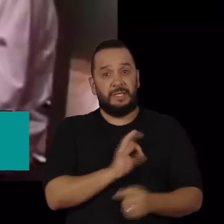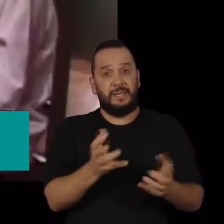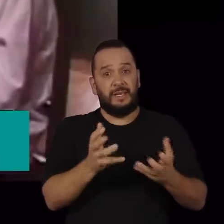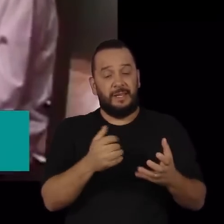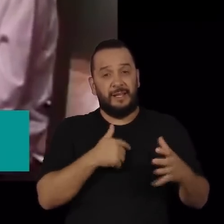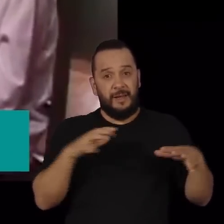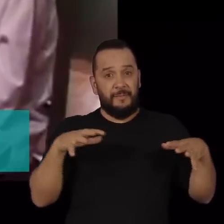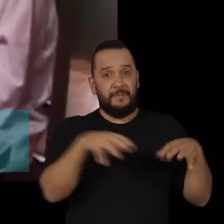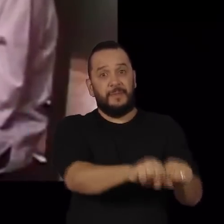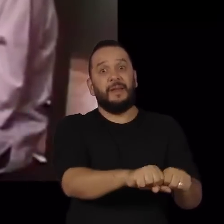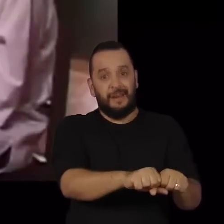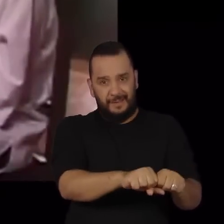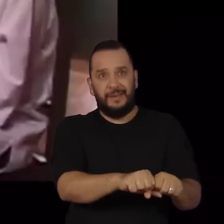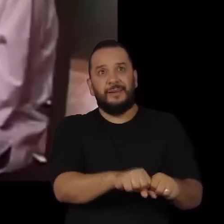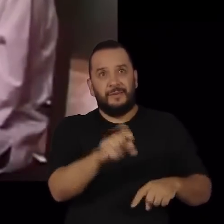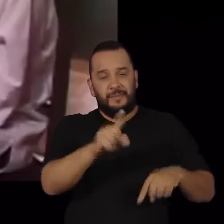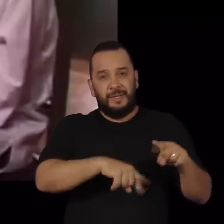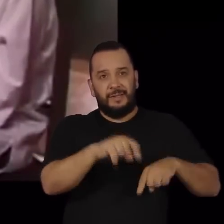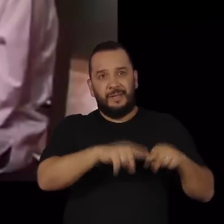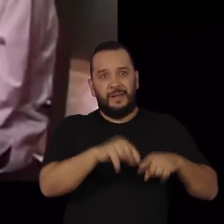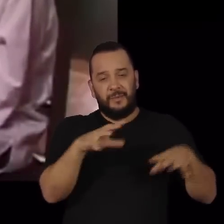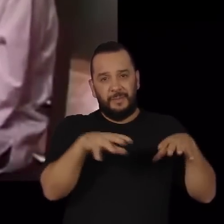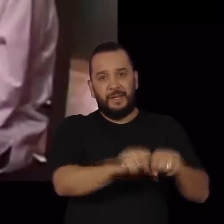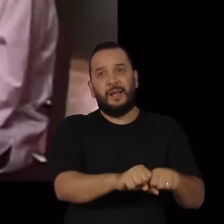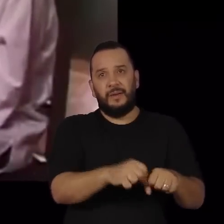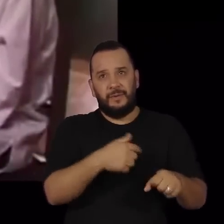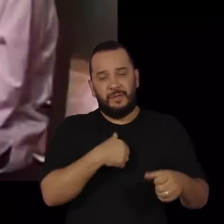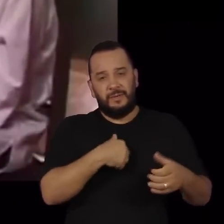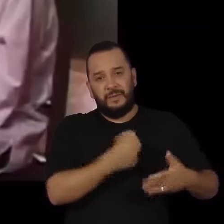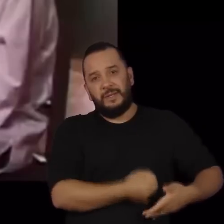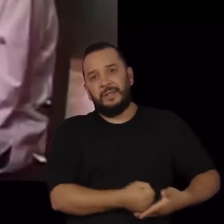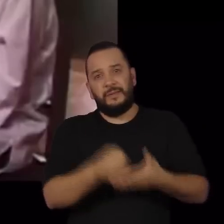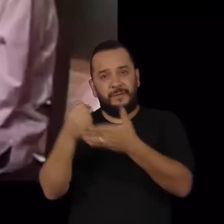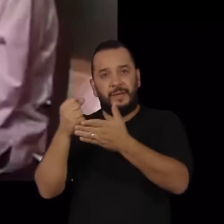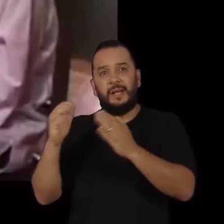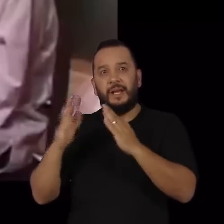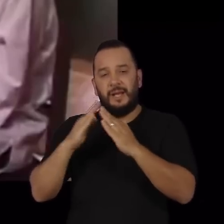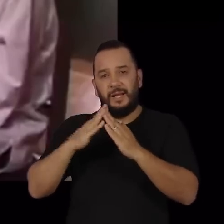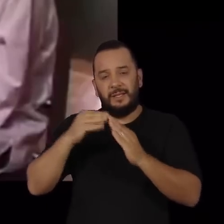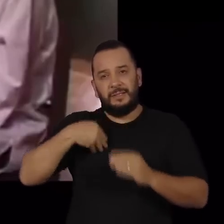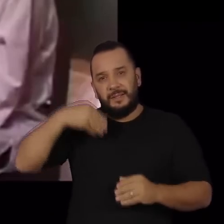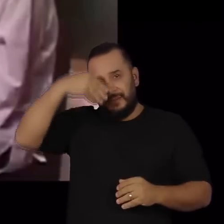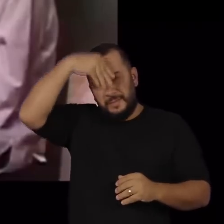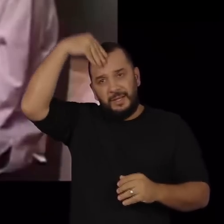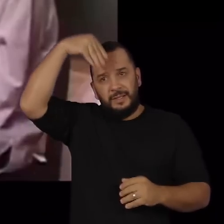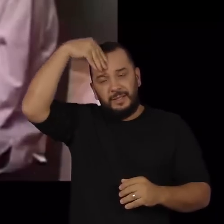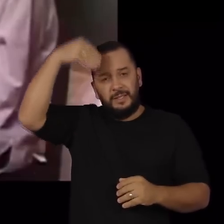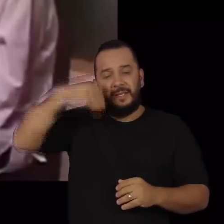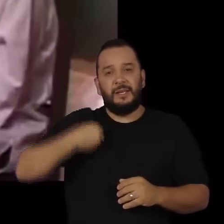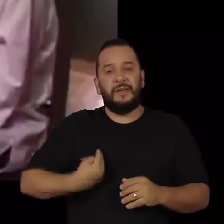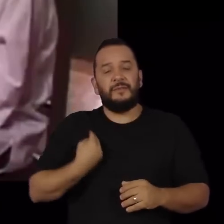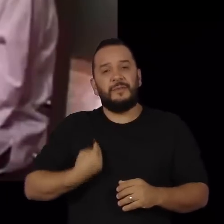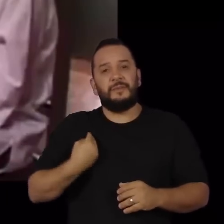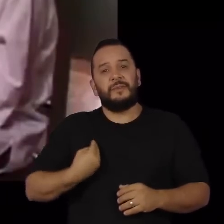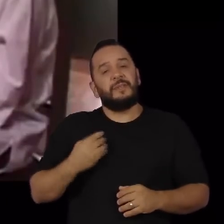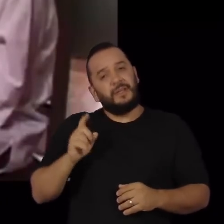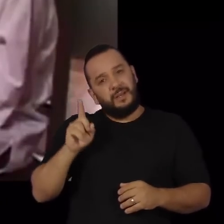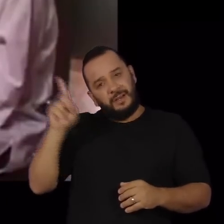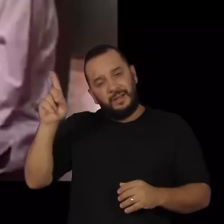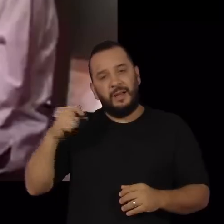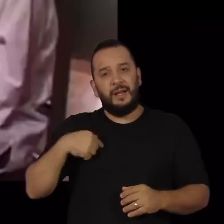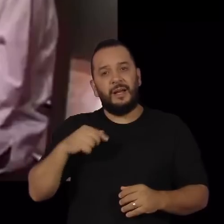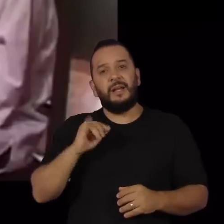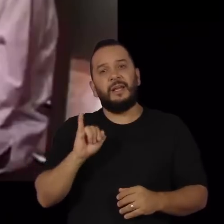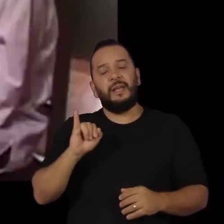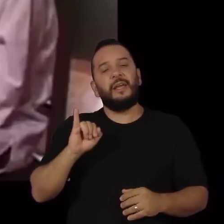da oficina. Então eu levei as latas para casa da minha madrinha, que morava em Higienópolis, e